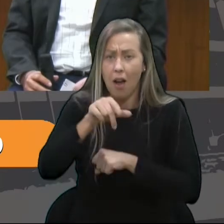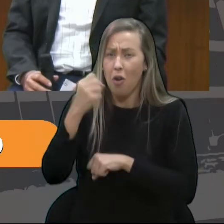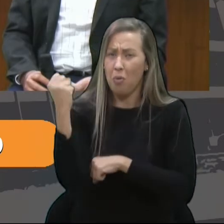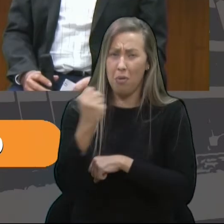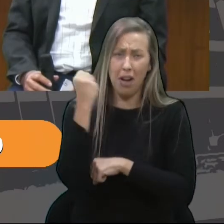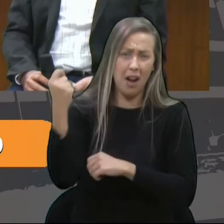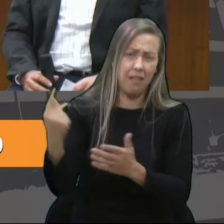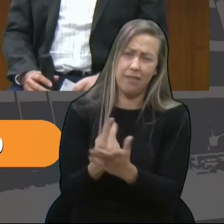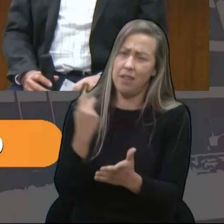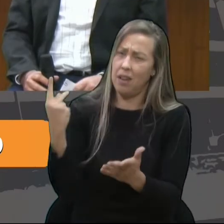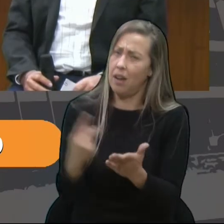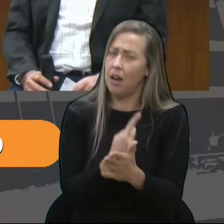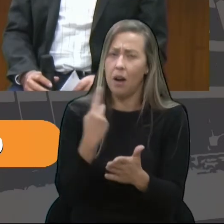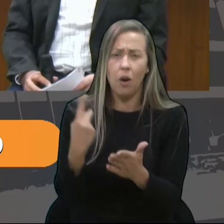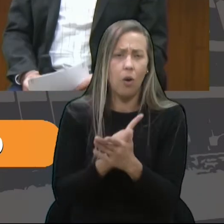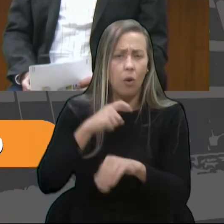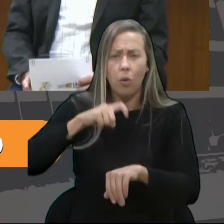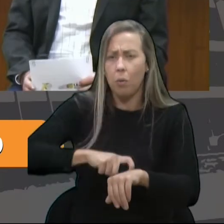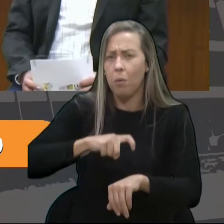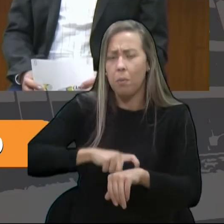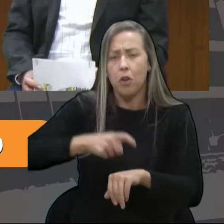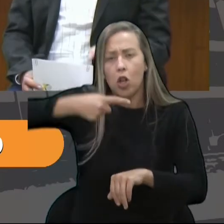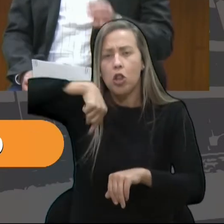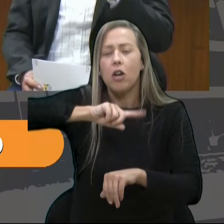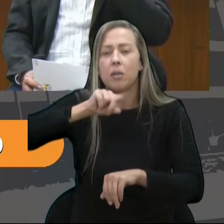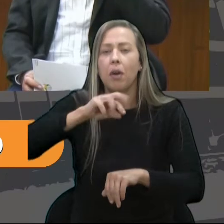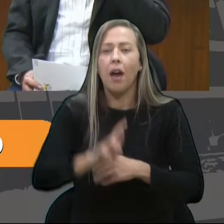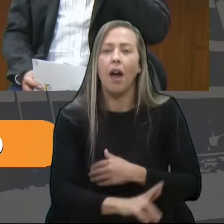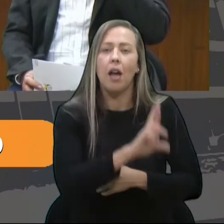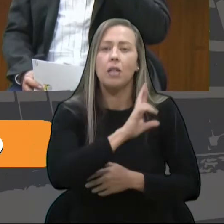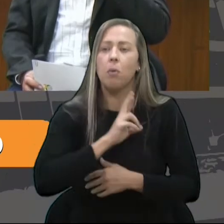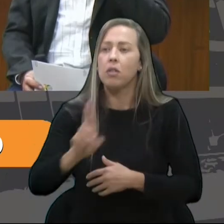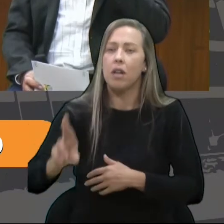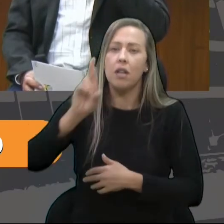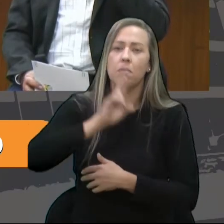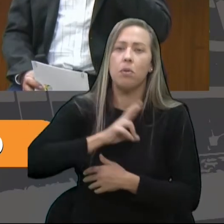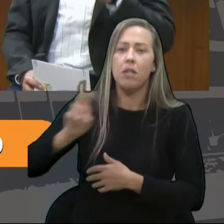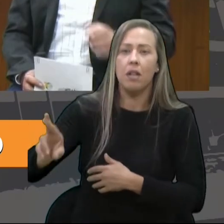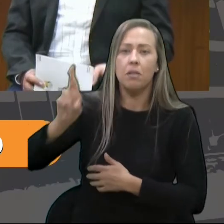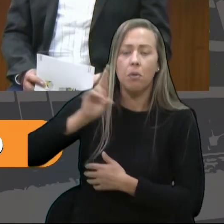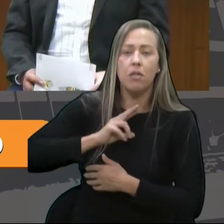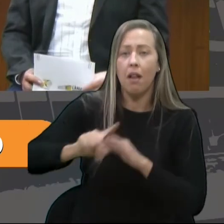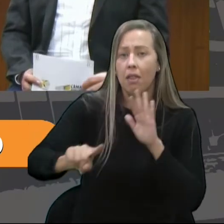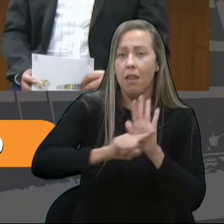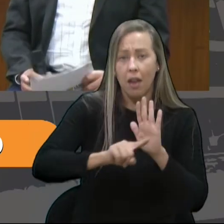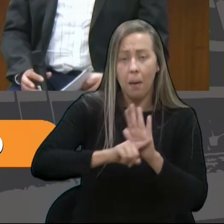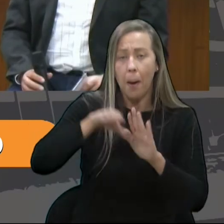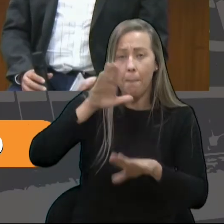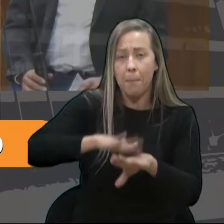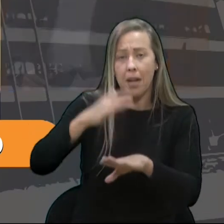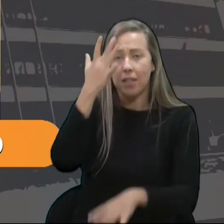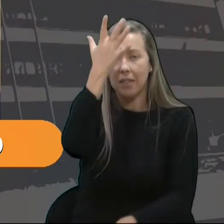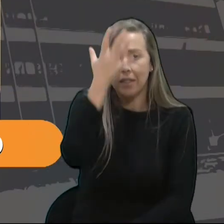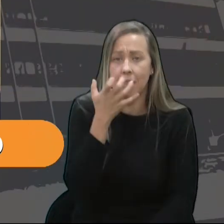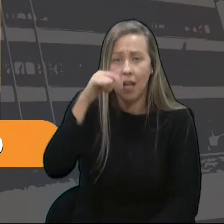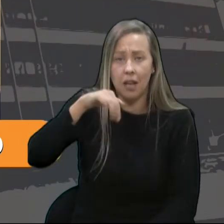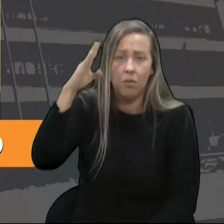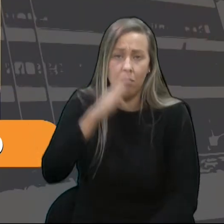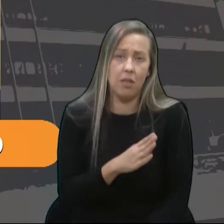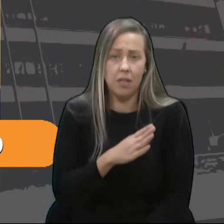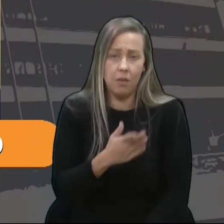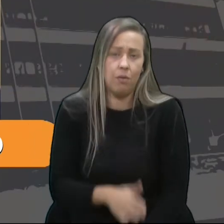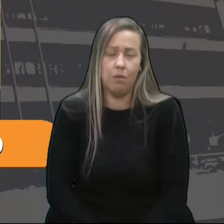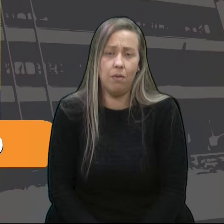erro, e nós estamos colhendo consequências no Brasil, consequências muito mais sérias, no meu ponto de vista, do